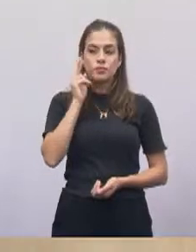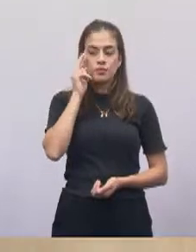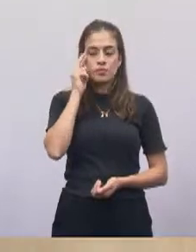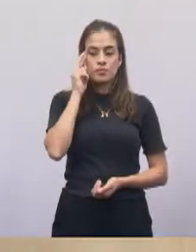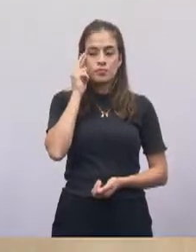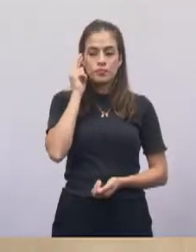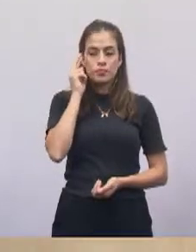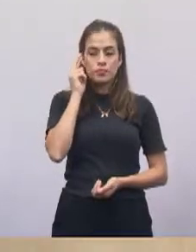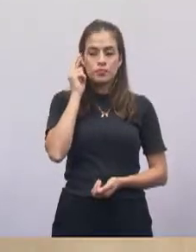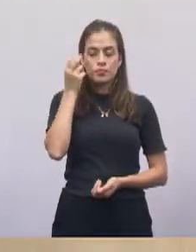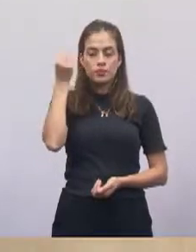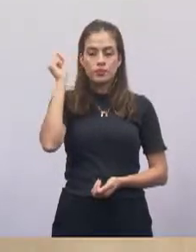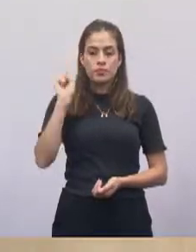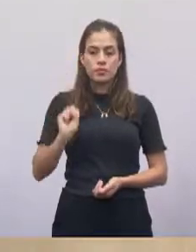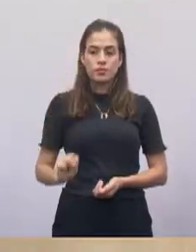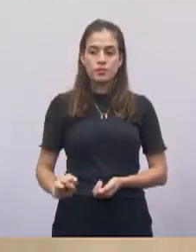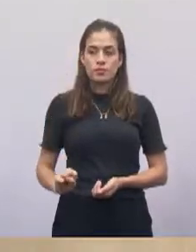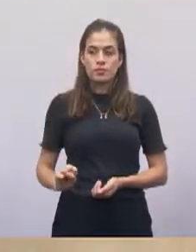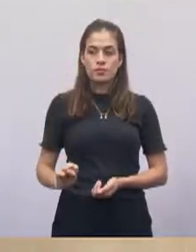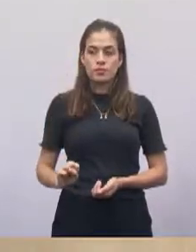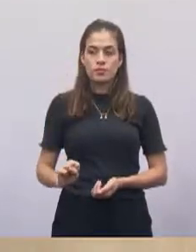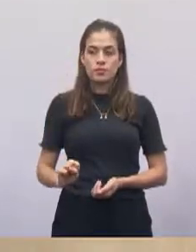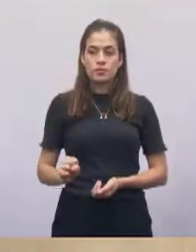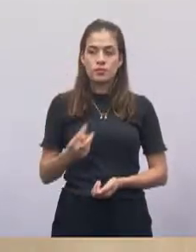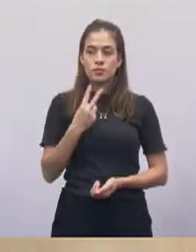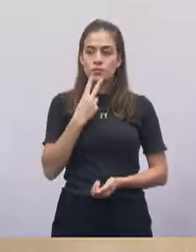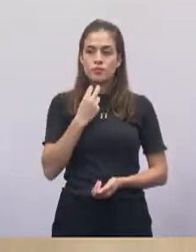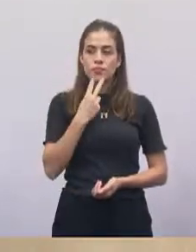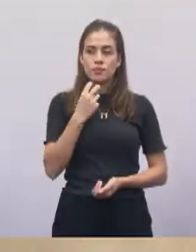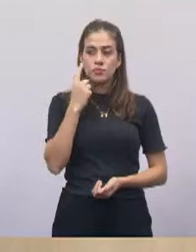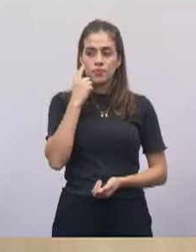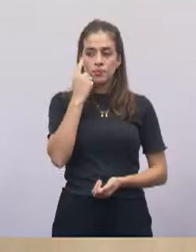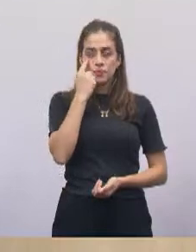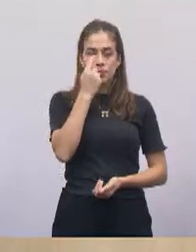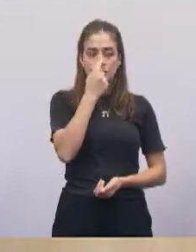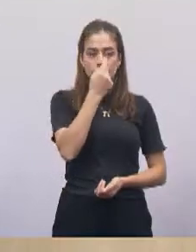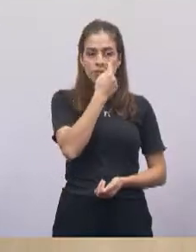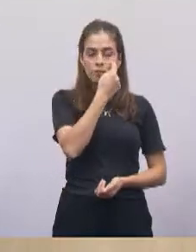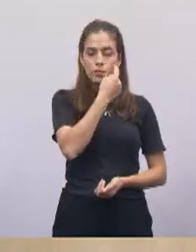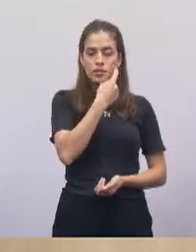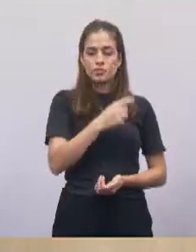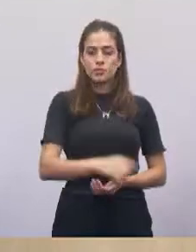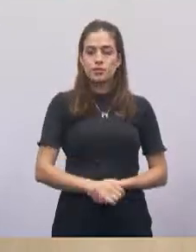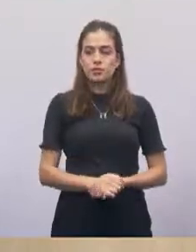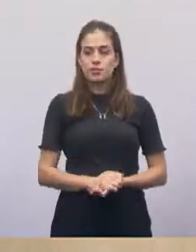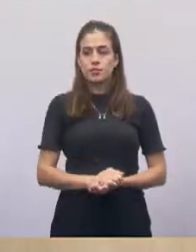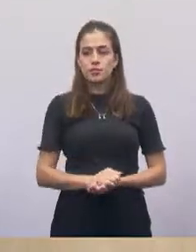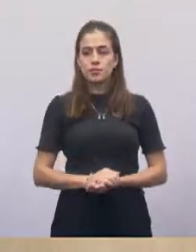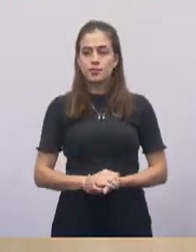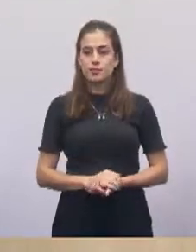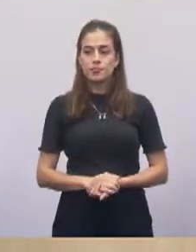Roninha, vereadora Sônia Patas da Amizade, vereador Valmir Parque do Meia Lua.